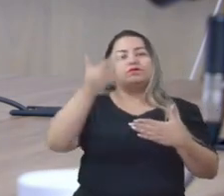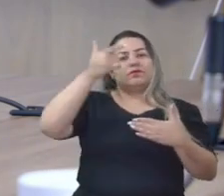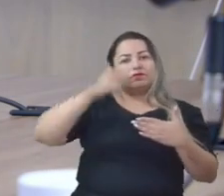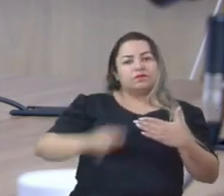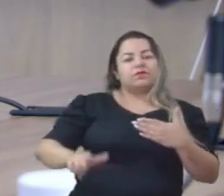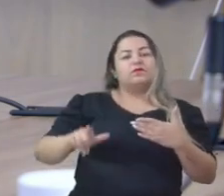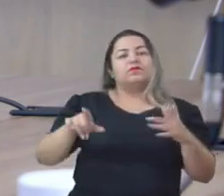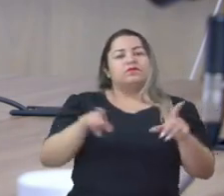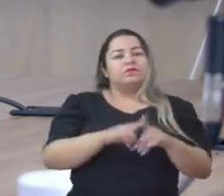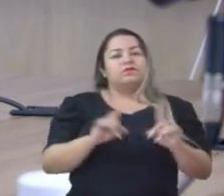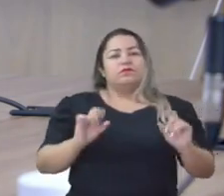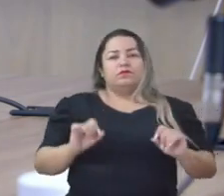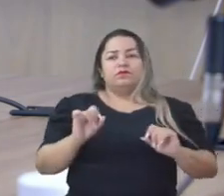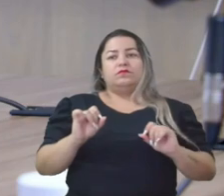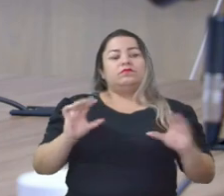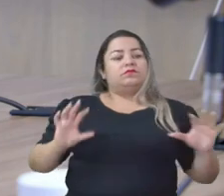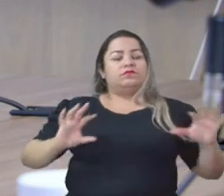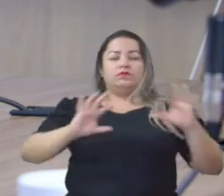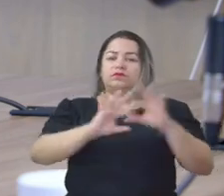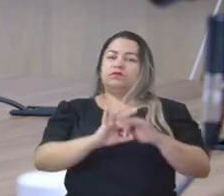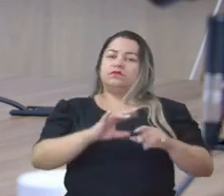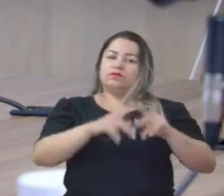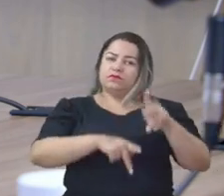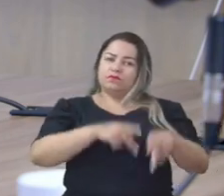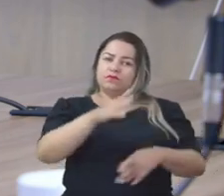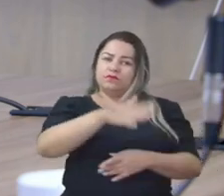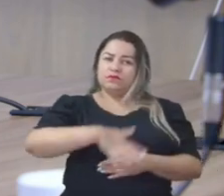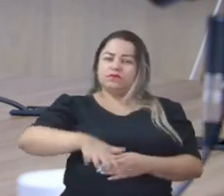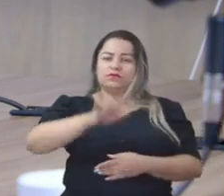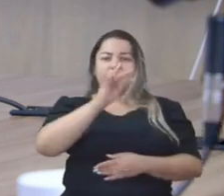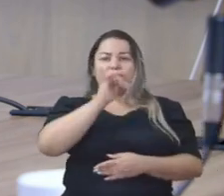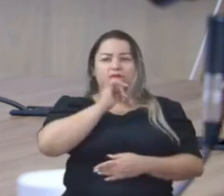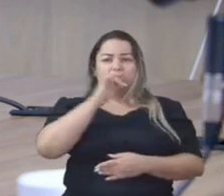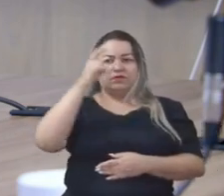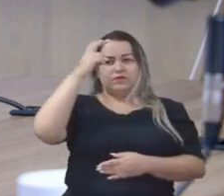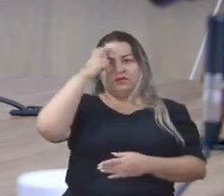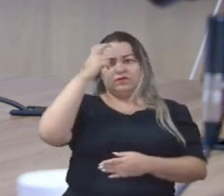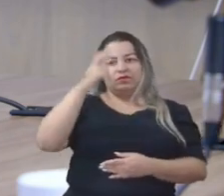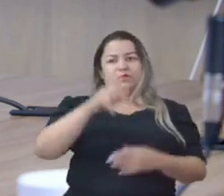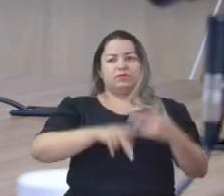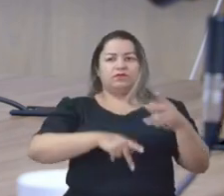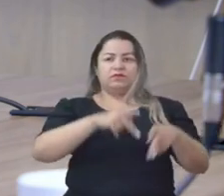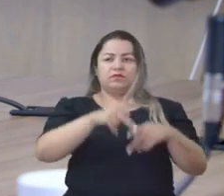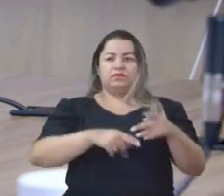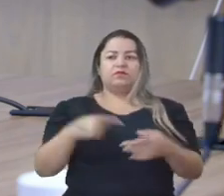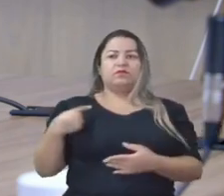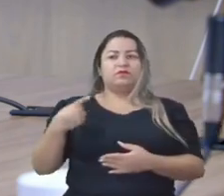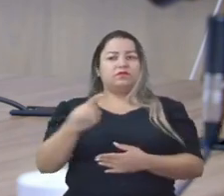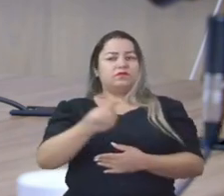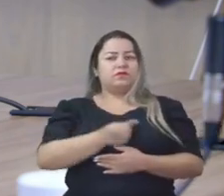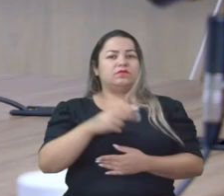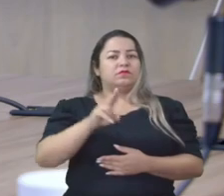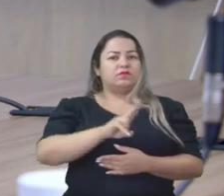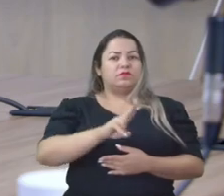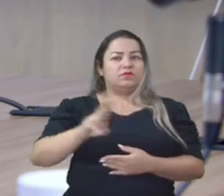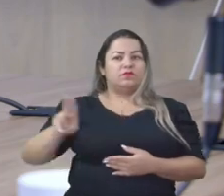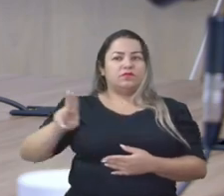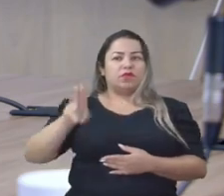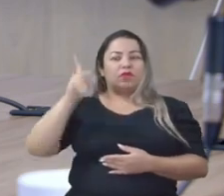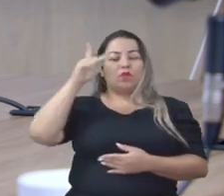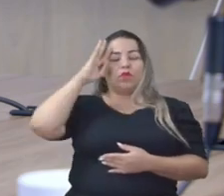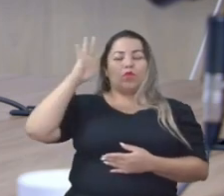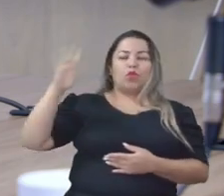isso é algo totalmente ligado ao meu povo. Aí um outro exemplo cultural que eu trago do meu povo é que nós damos os nossos nomes por meio de